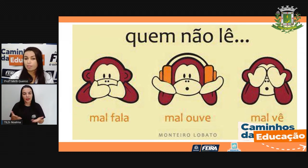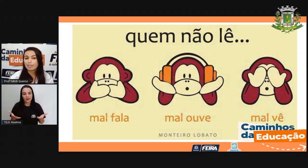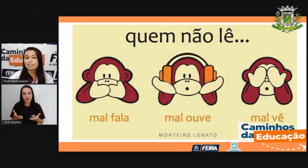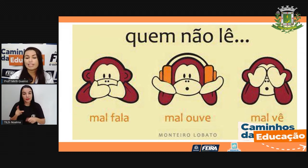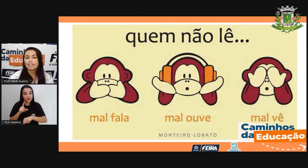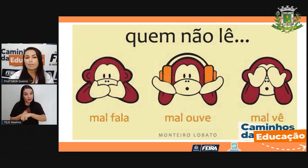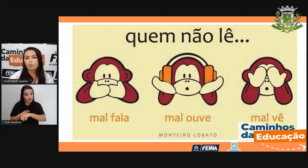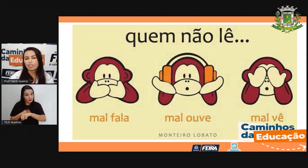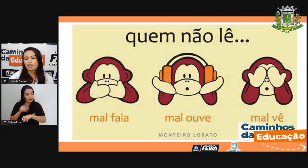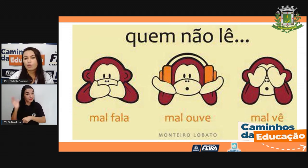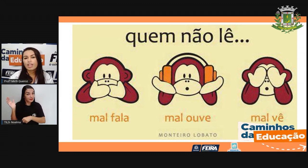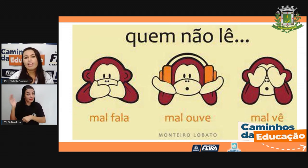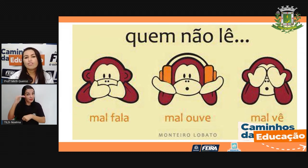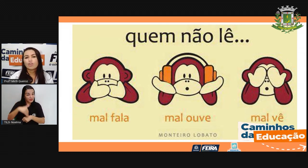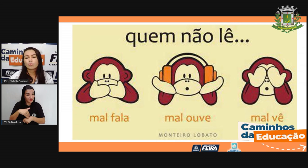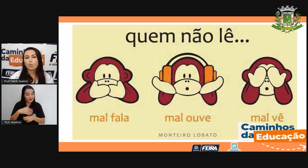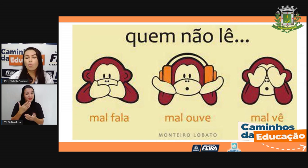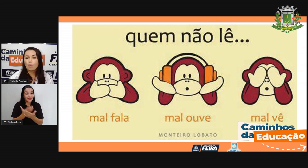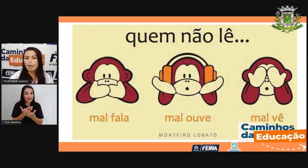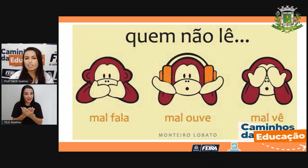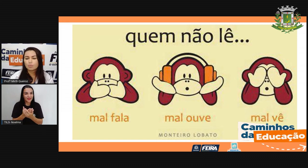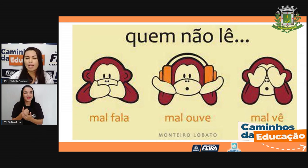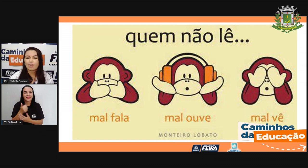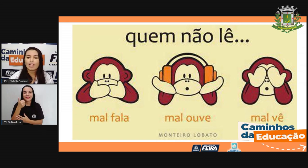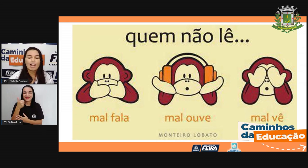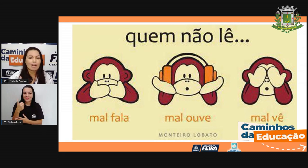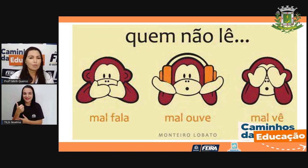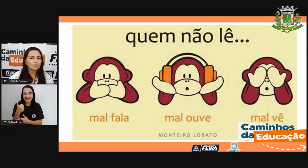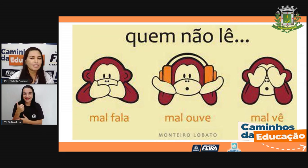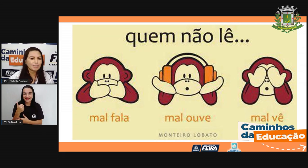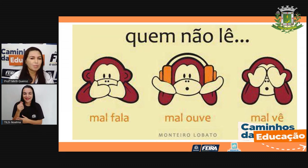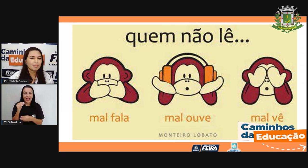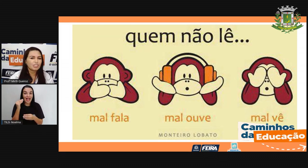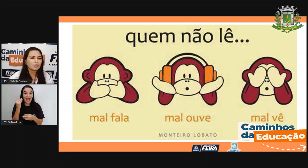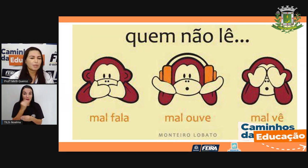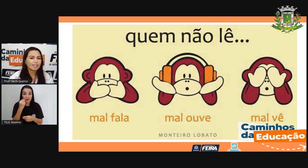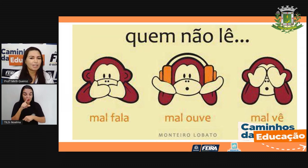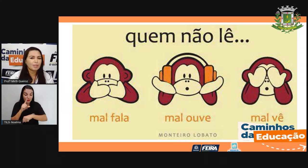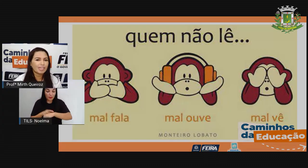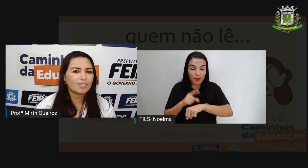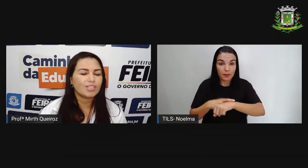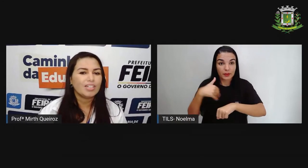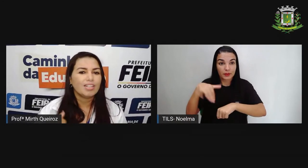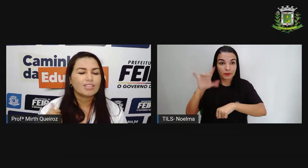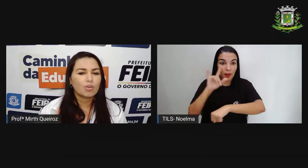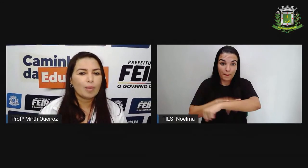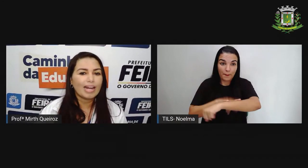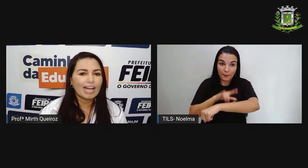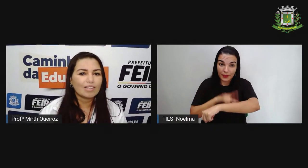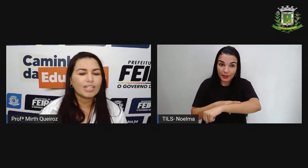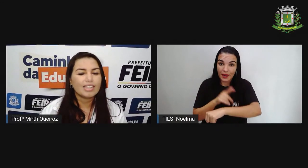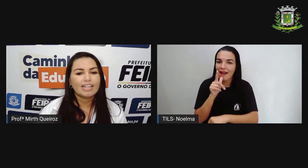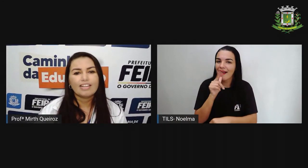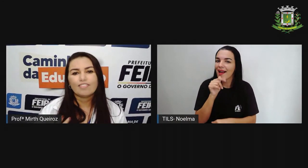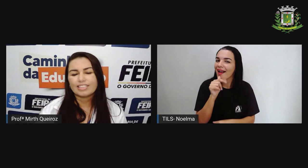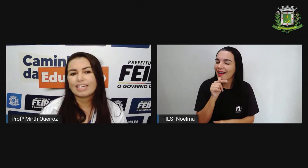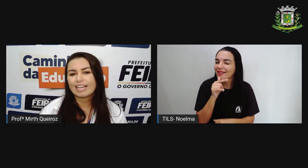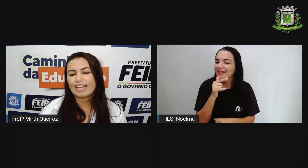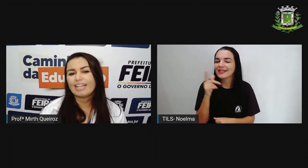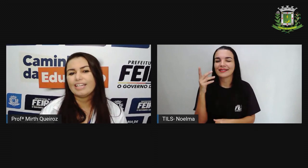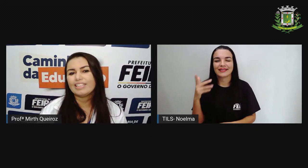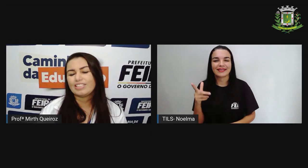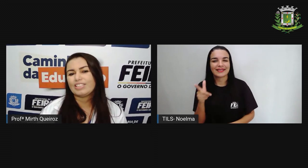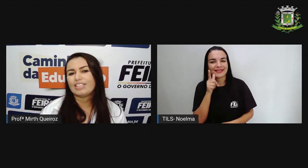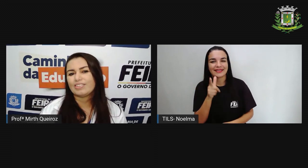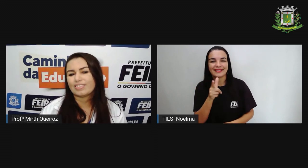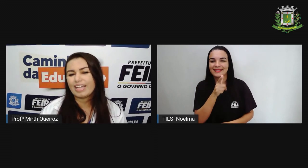por aqui, mas daqui a pouquinho eu volto com mais uma aula. Aproveite esse momentinho para ir ao banheiro, tomar água e fazer